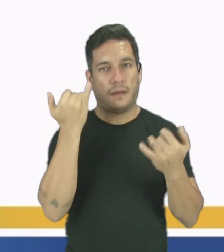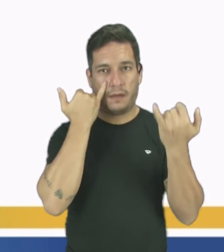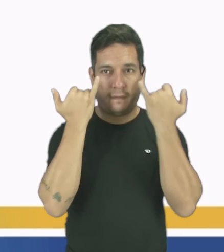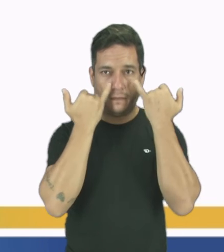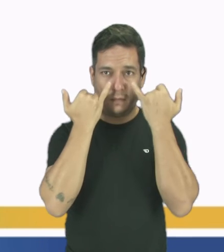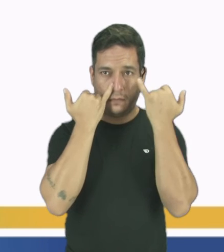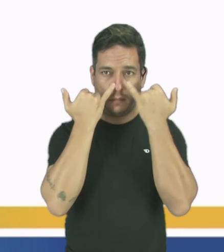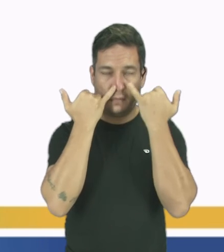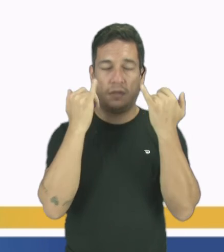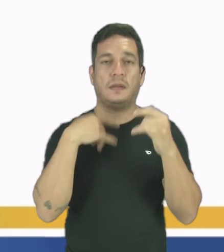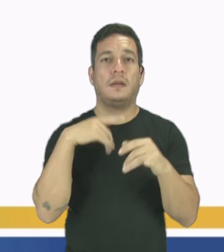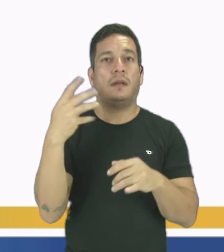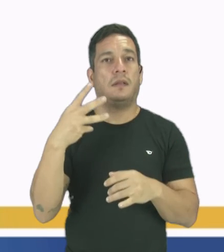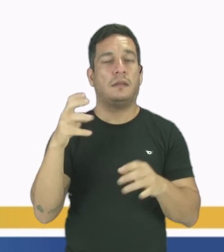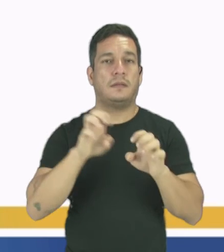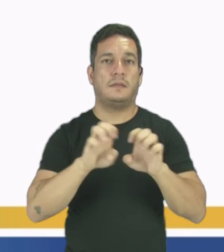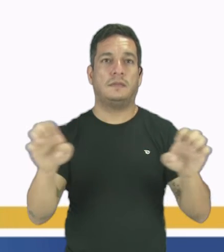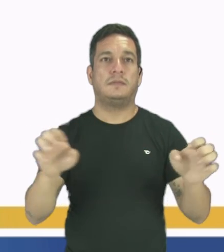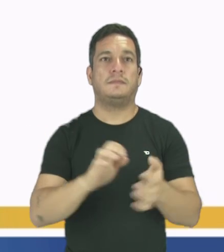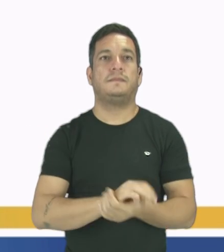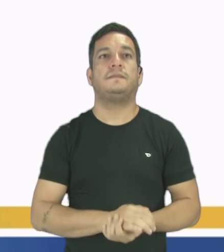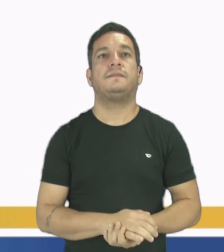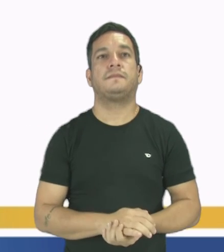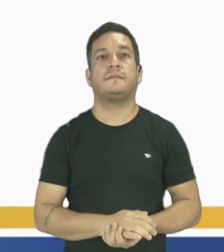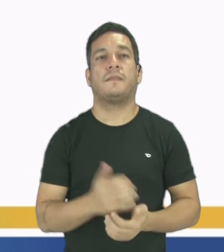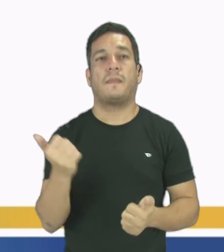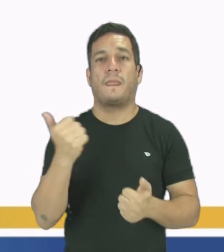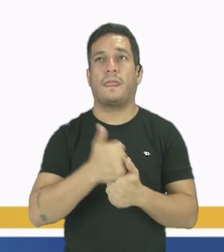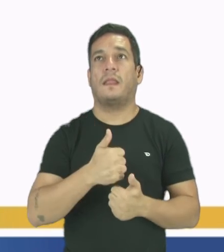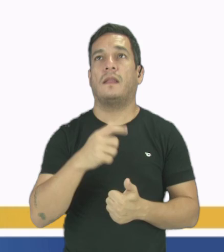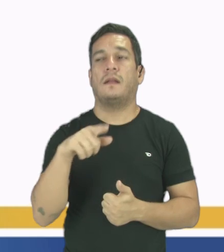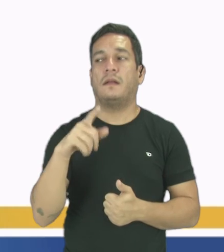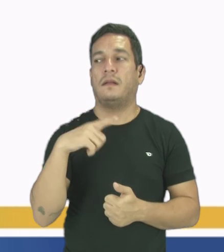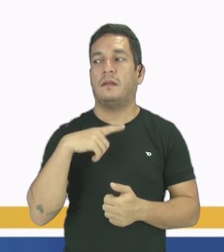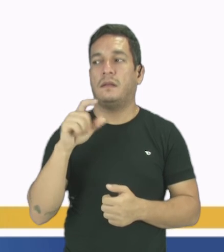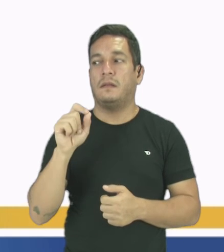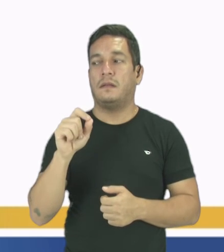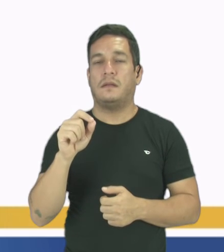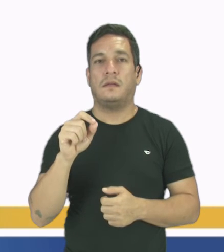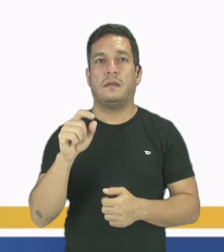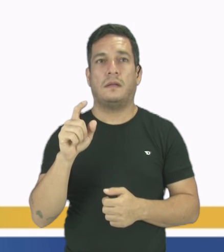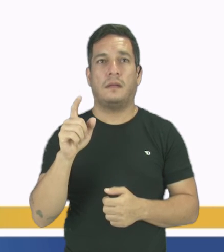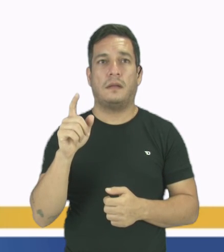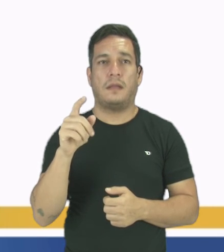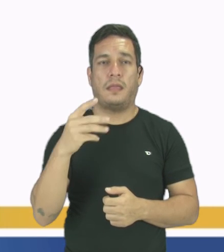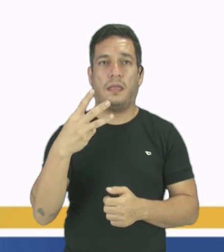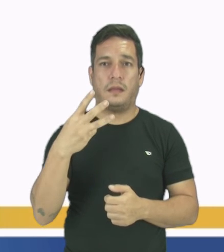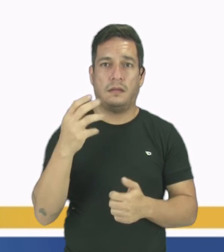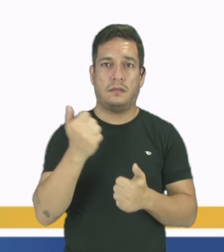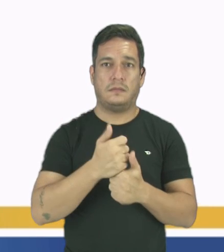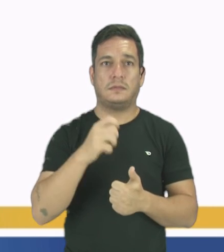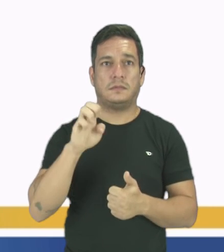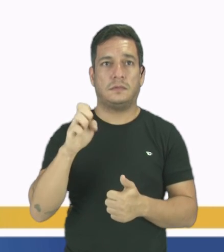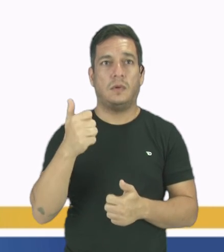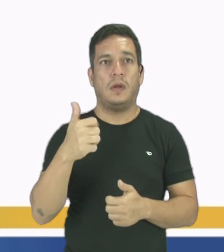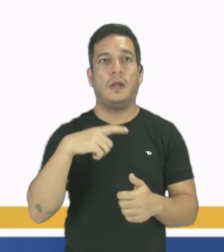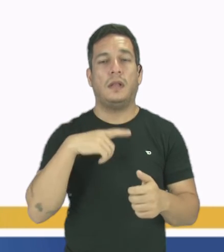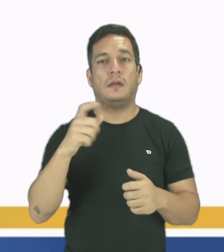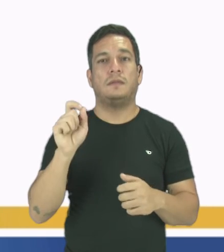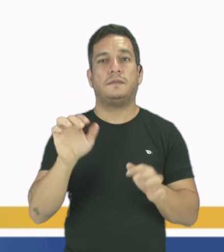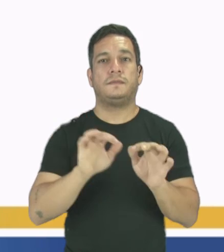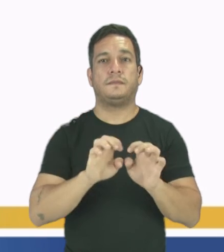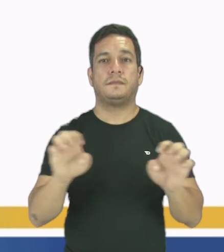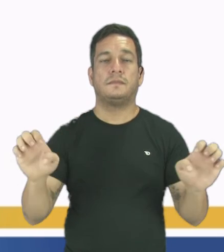que ela será a nossa terceira equação. Substituindo a equação 3 na equação 1, nós vamos ter a